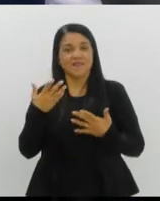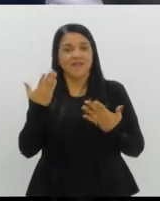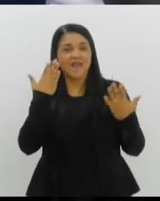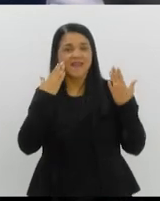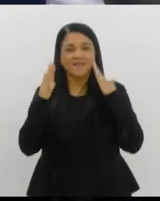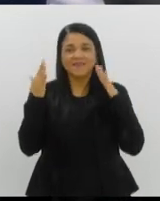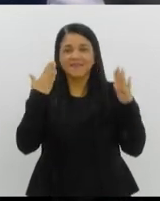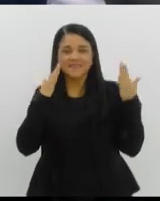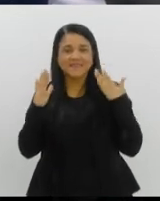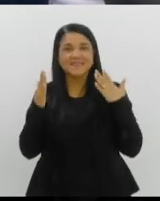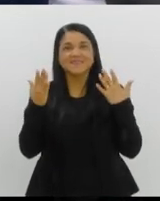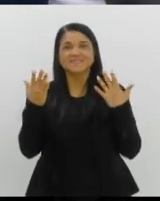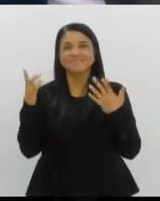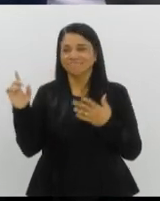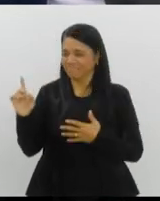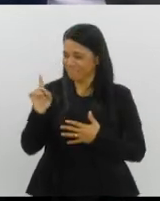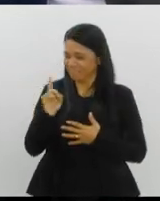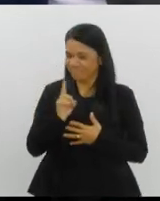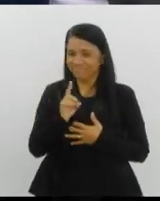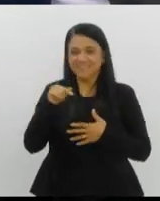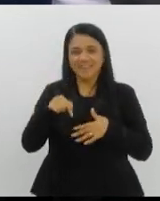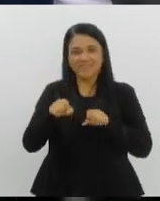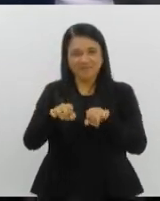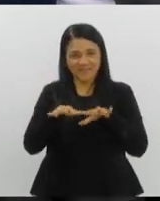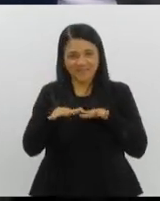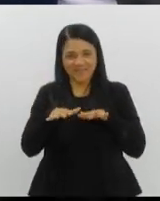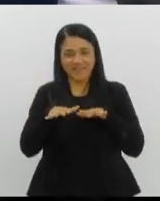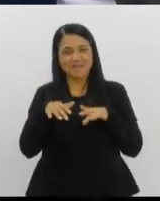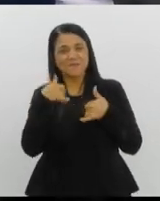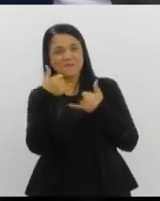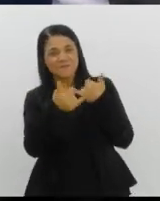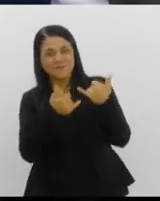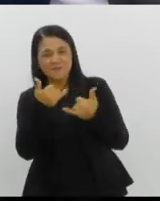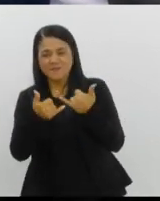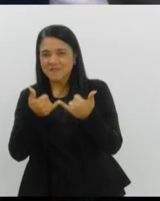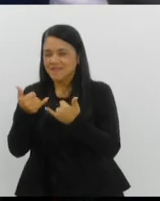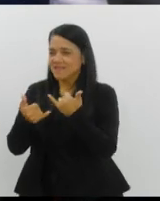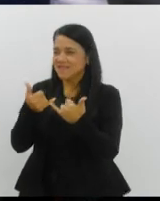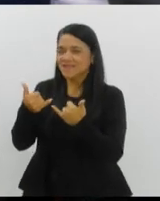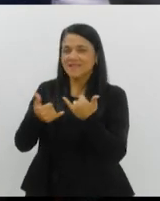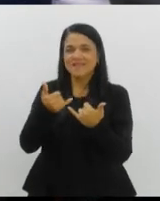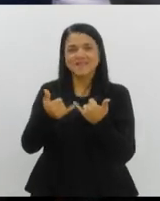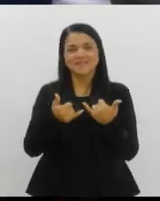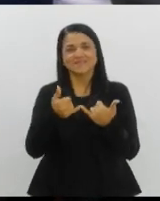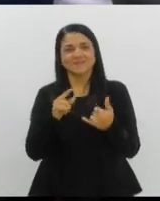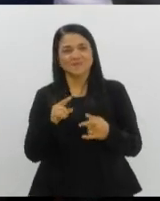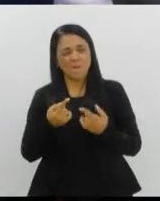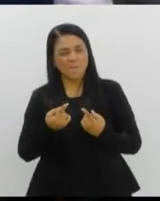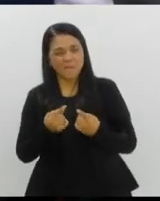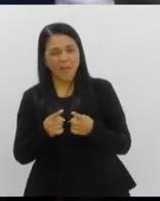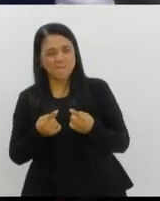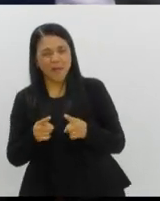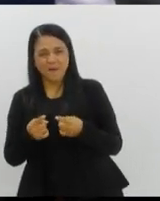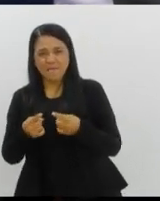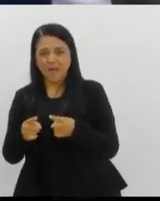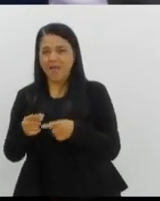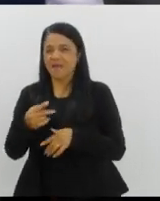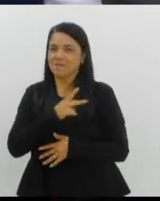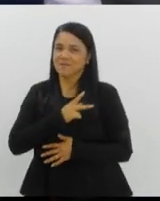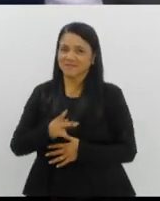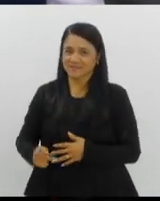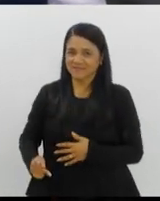quando chegava aqui no nosso plenário, brincando com todos nós, provocando muito o